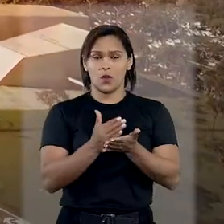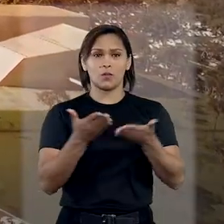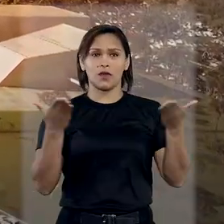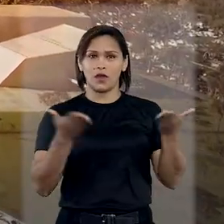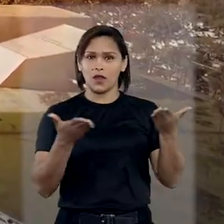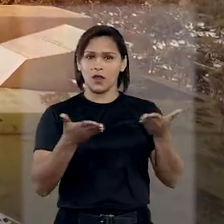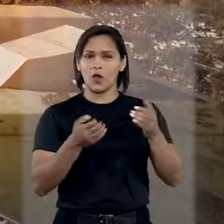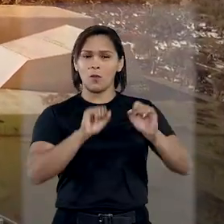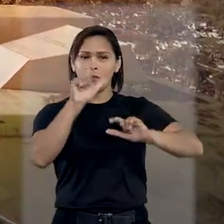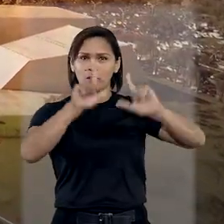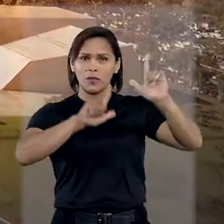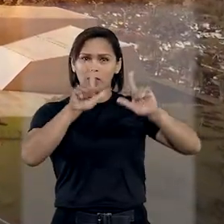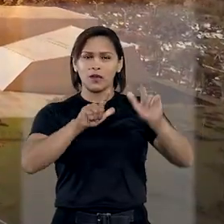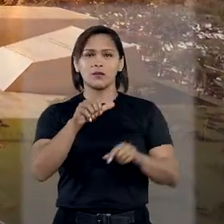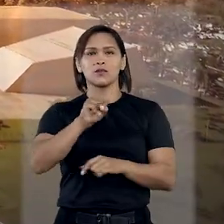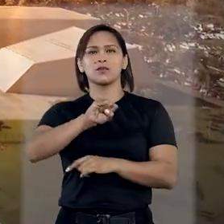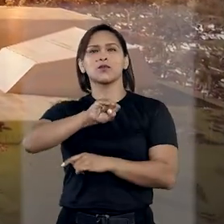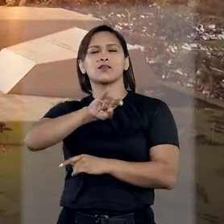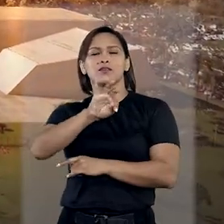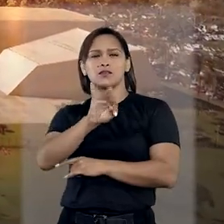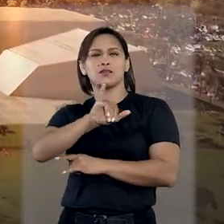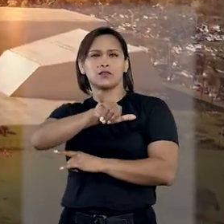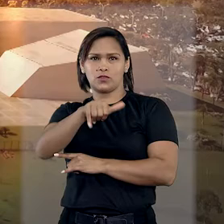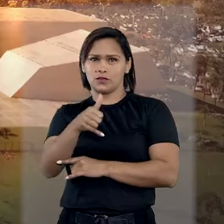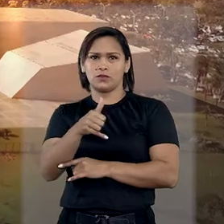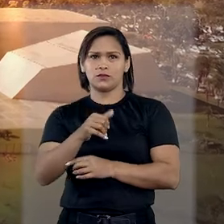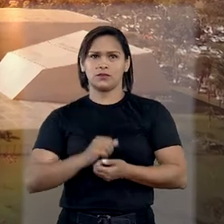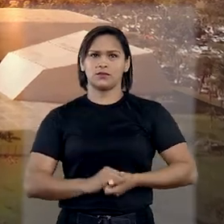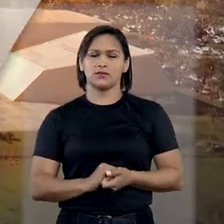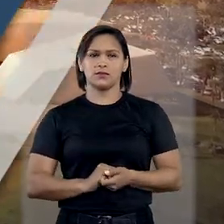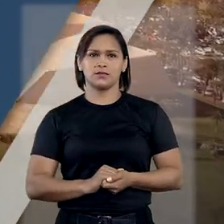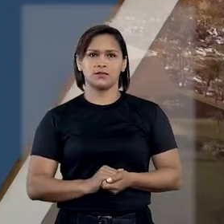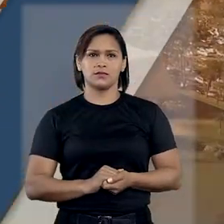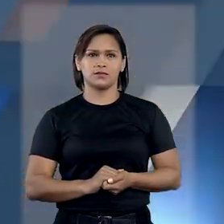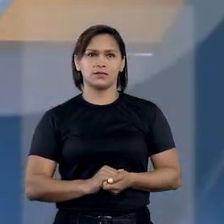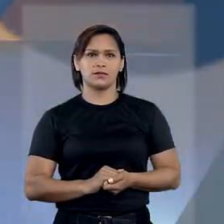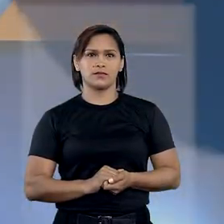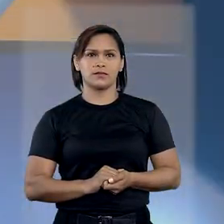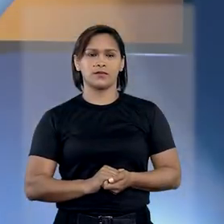Começa agora o programa do Superior Tribunal de Justiça.